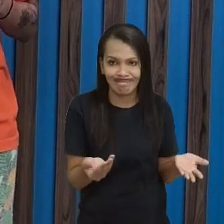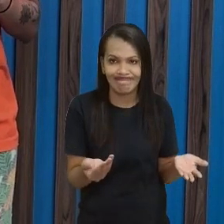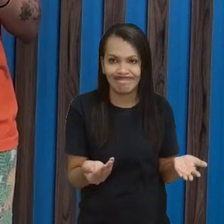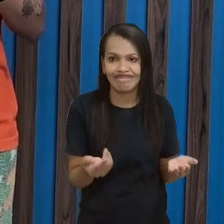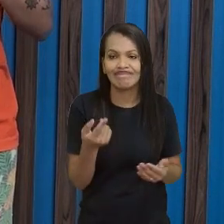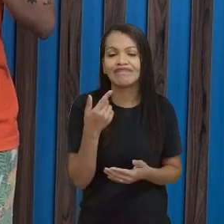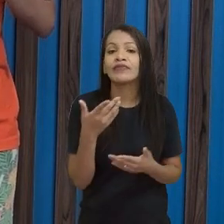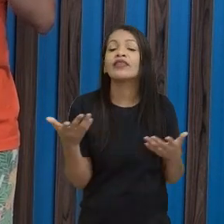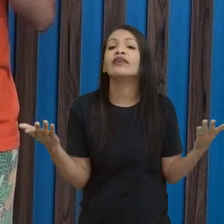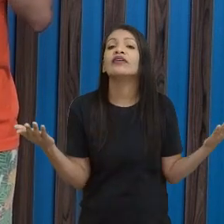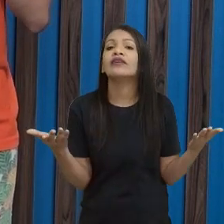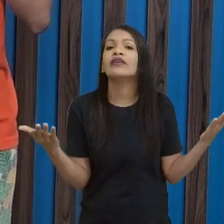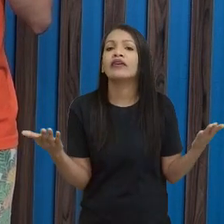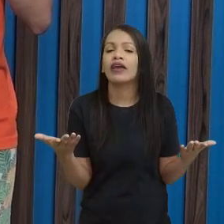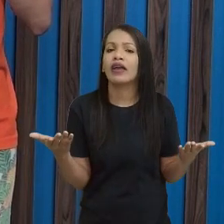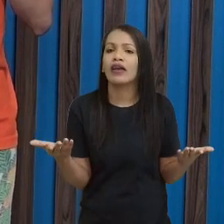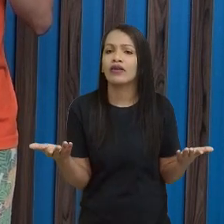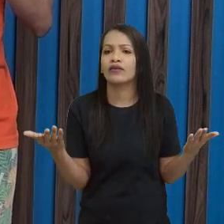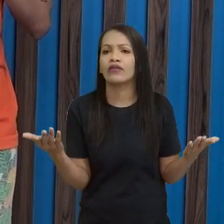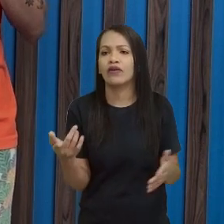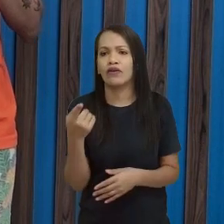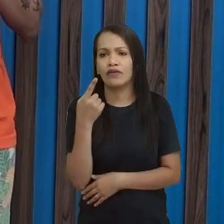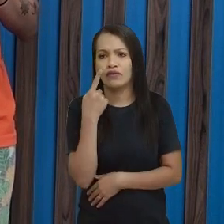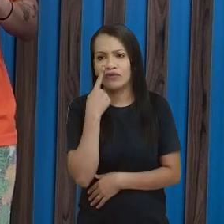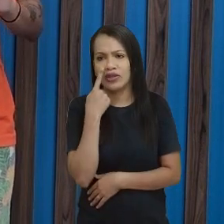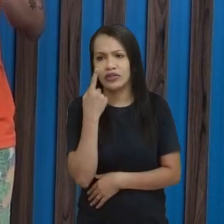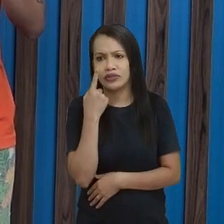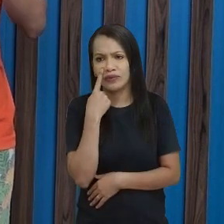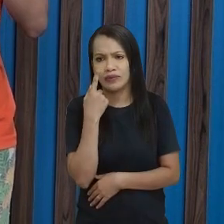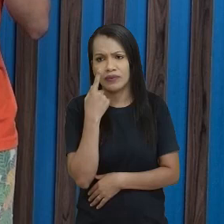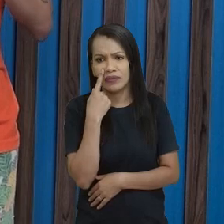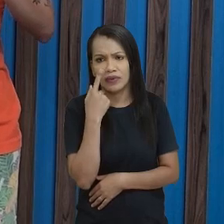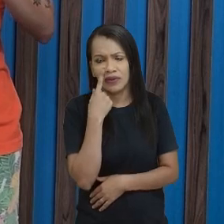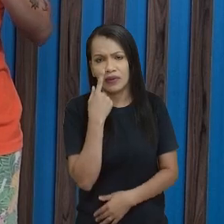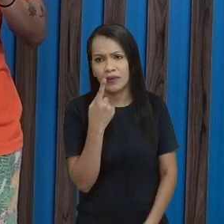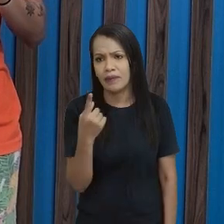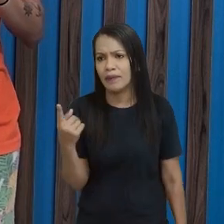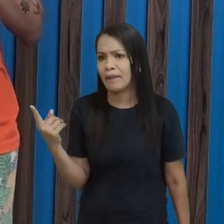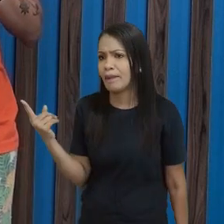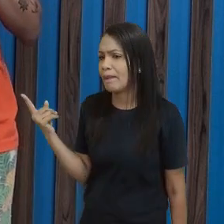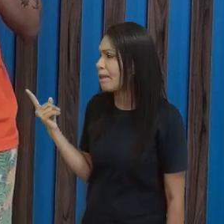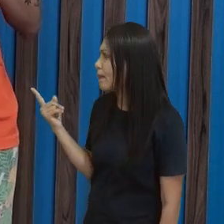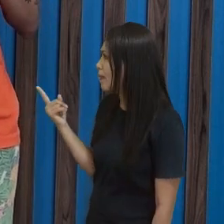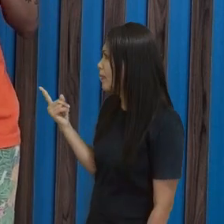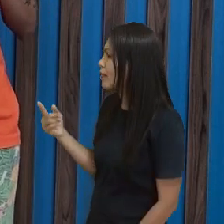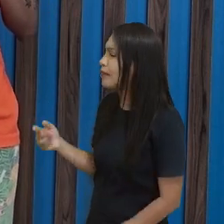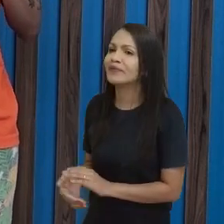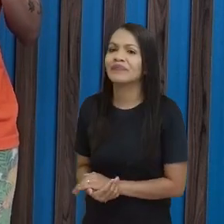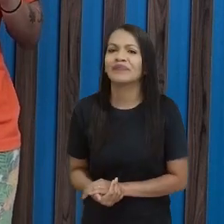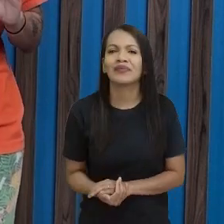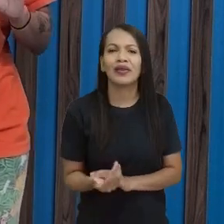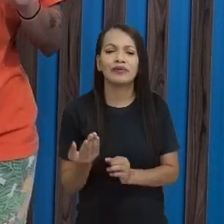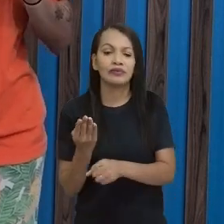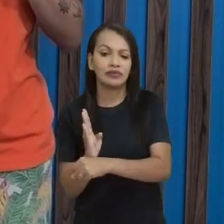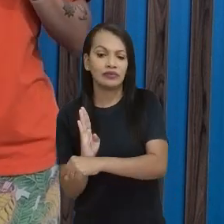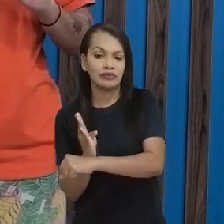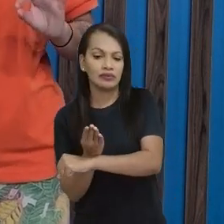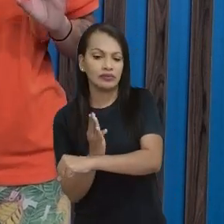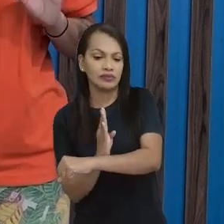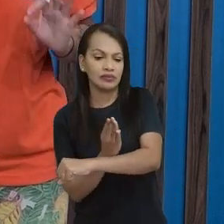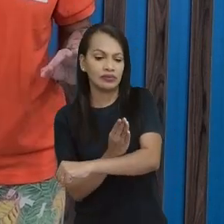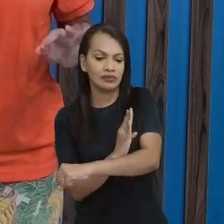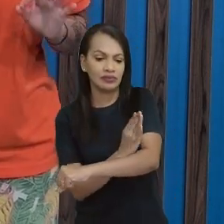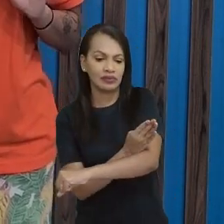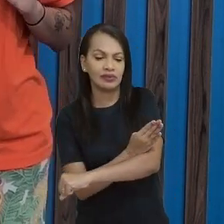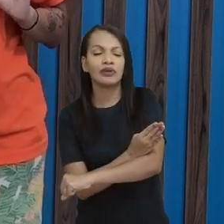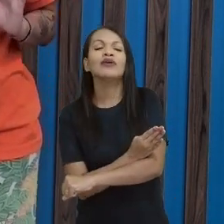né? E aí eu trago, vejam só, essa figura aí do tubarão-ratão. É um